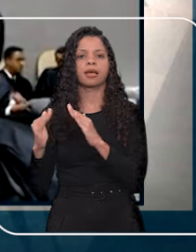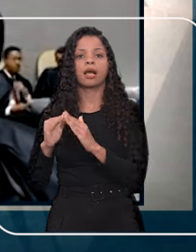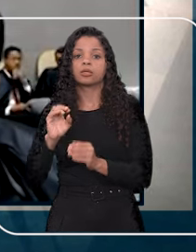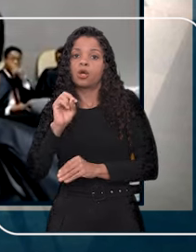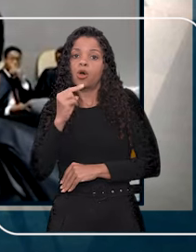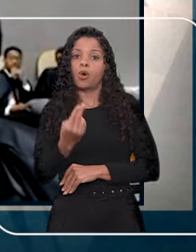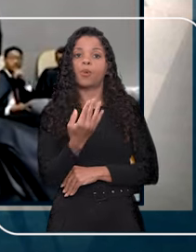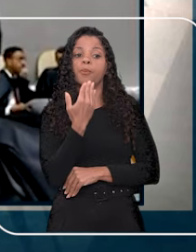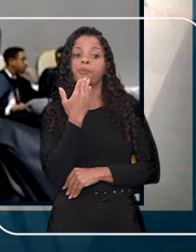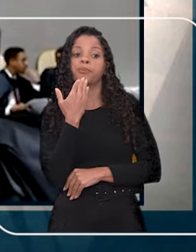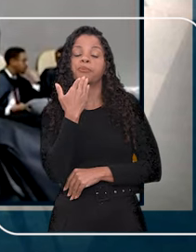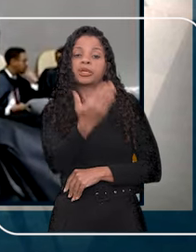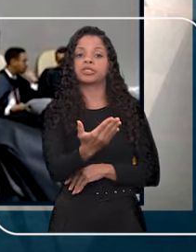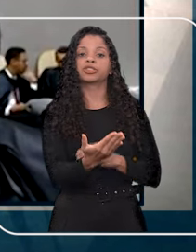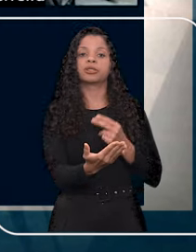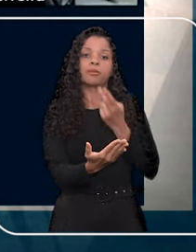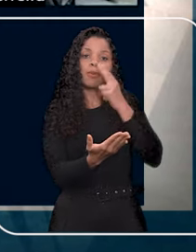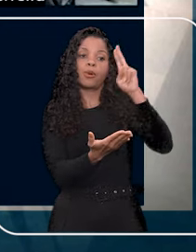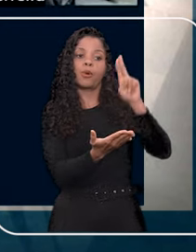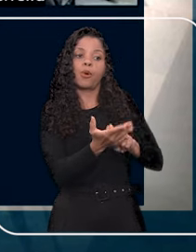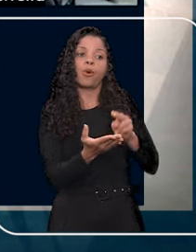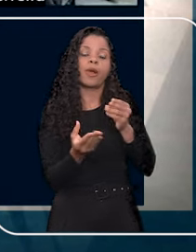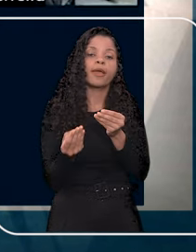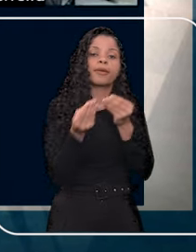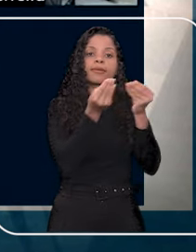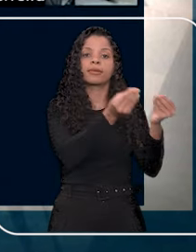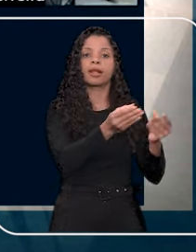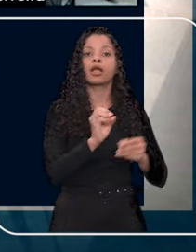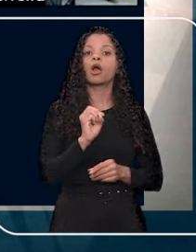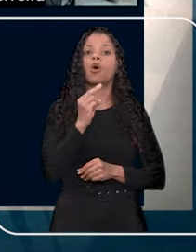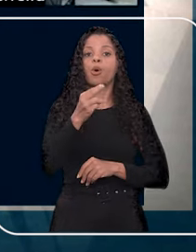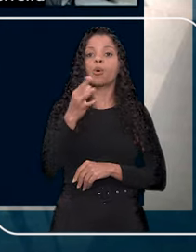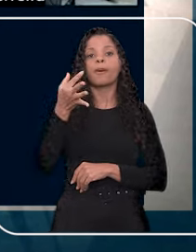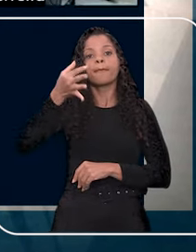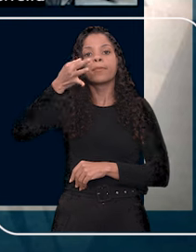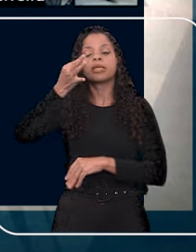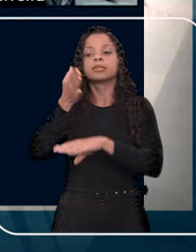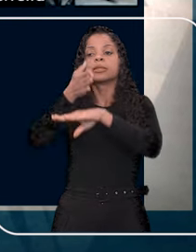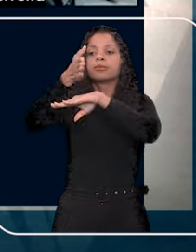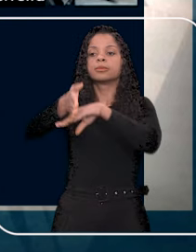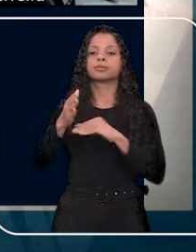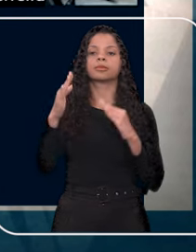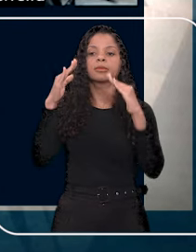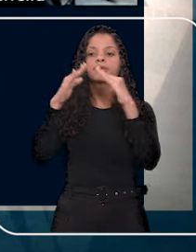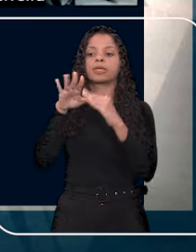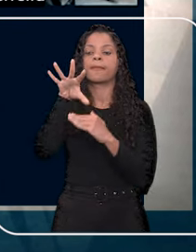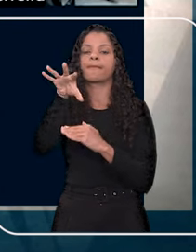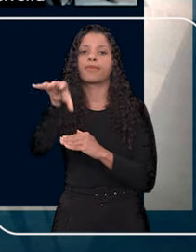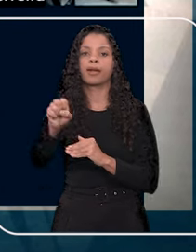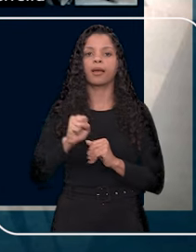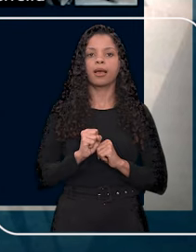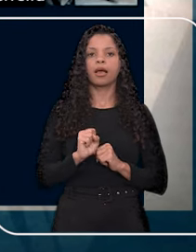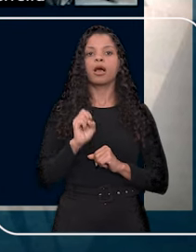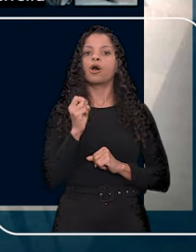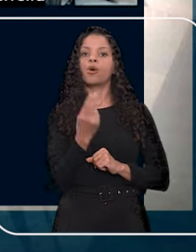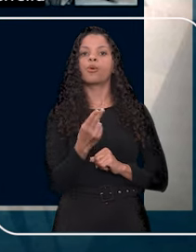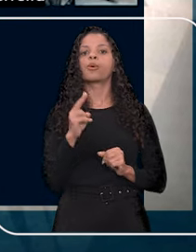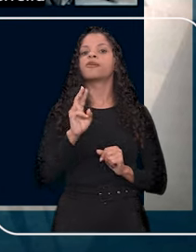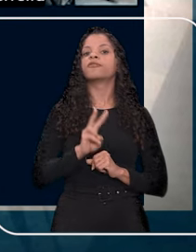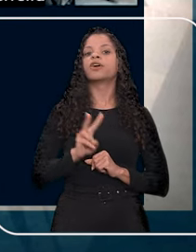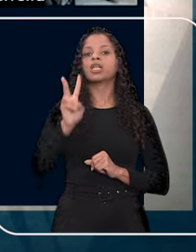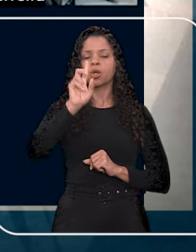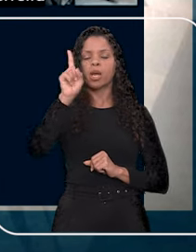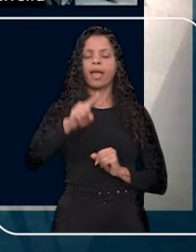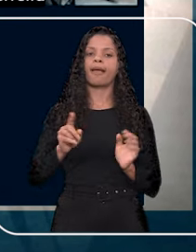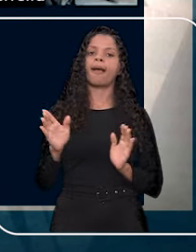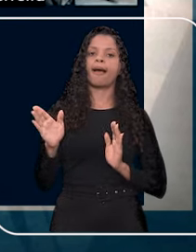solicitar que ele seja entregue pelos Correios ou se vai preferir retirá-lo em bilheteria E se o valor cobrado pelo serviço